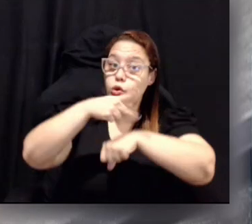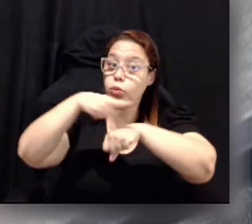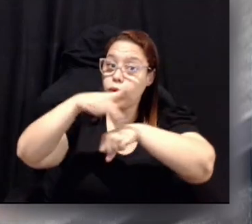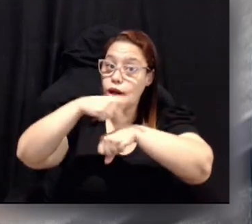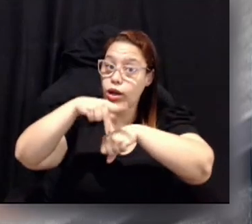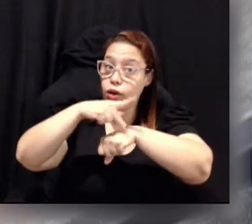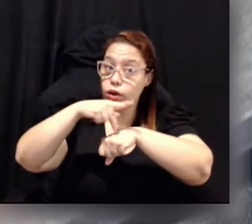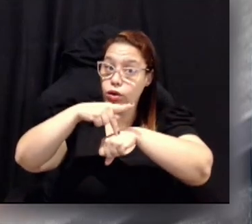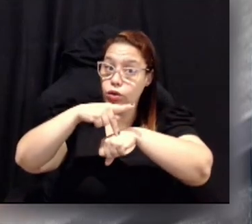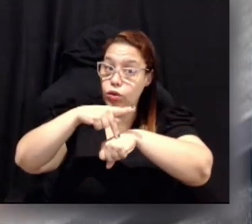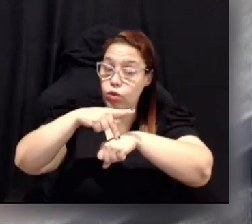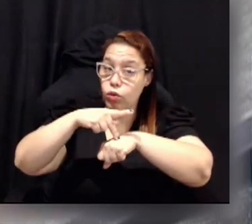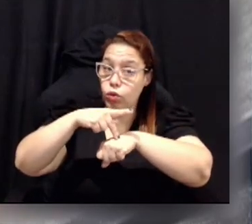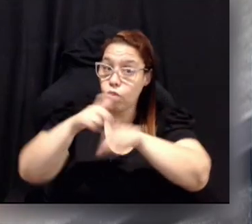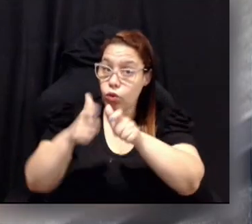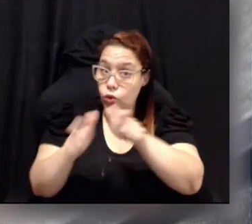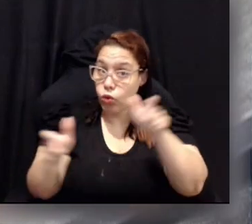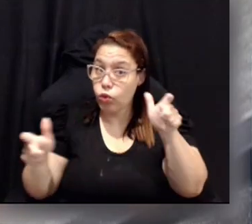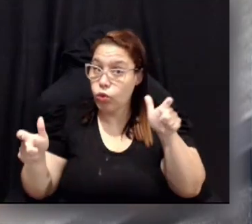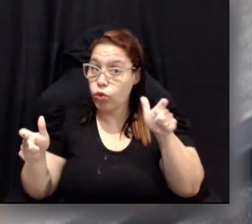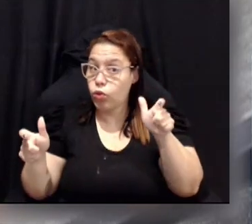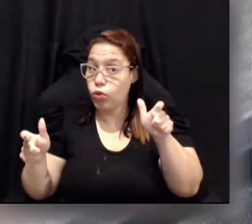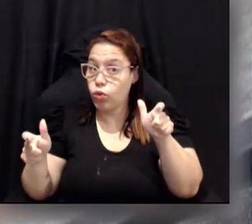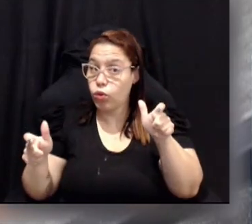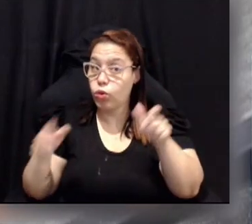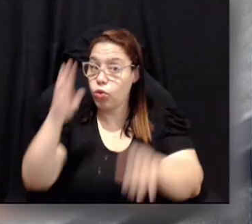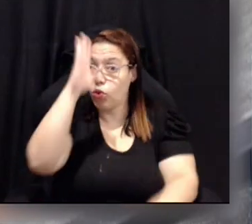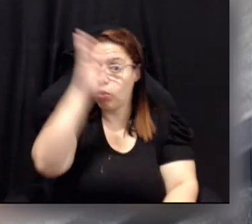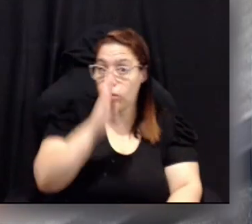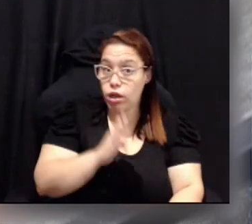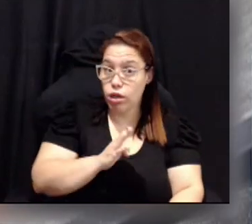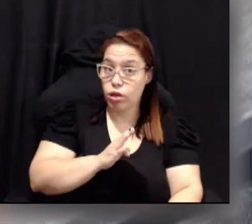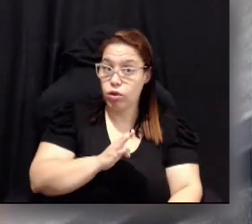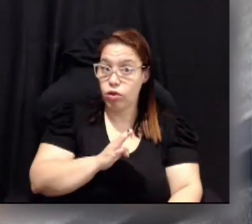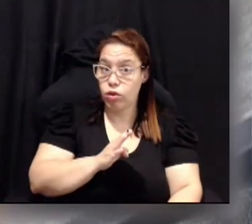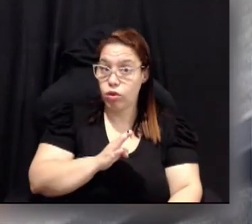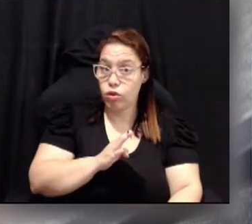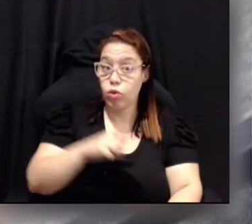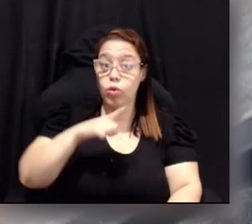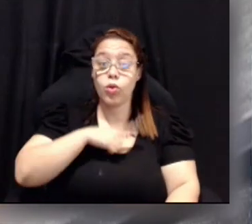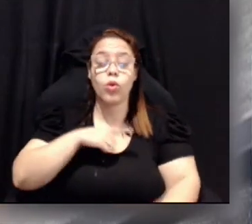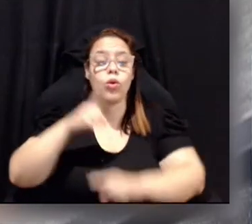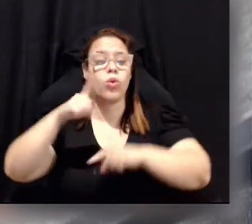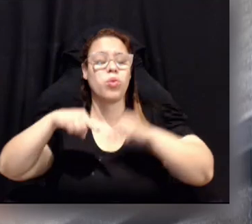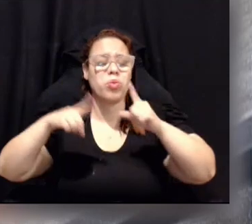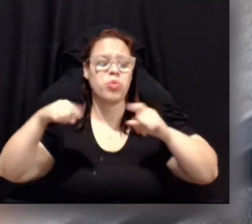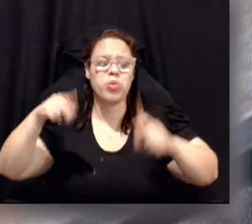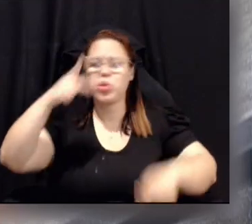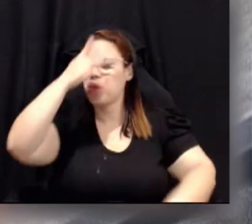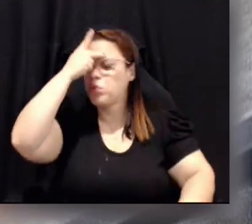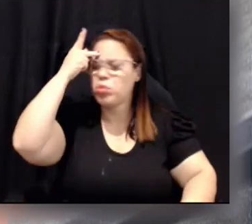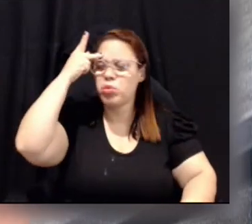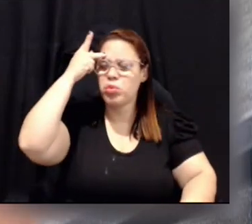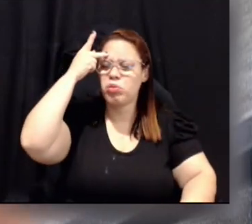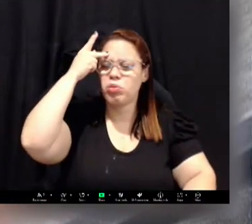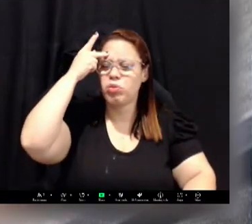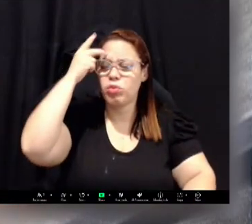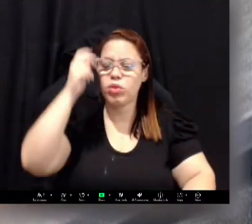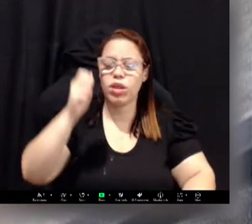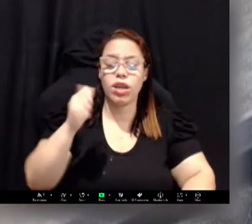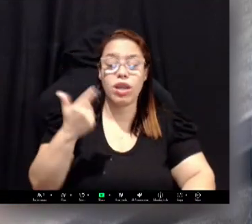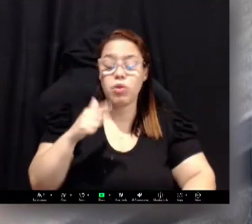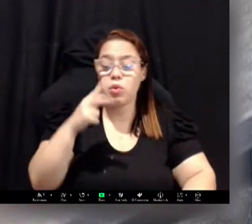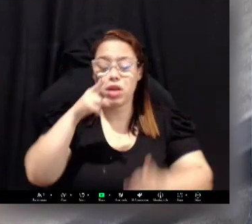dimensão continental como é o Brasil. Ainda nós temos muitas pessoas que não são alfabetizadas. Então, para a